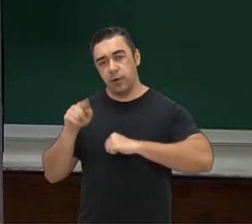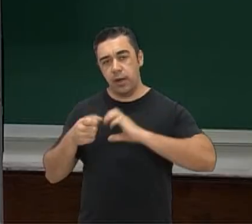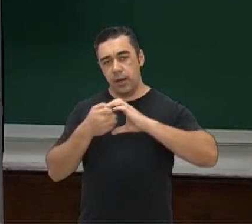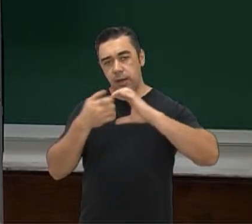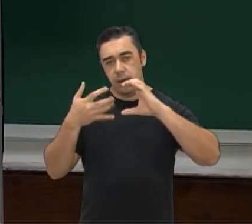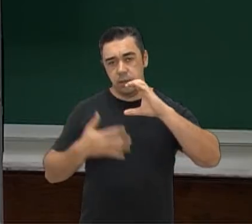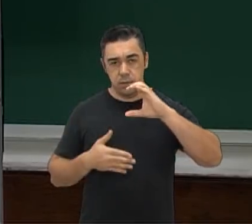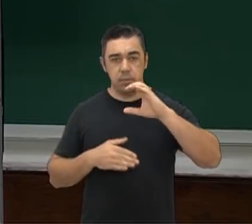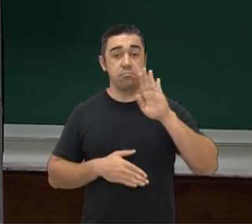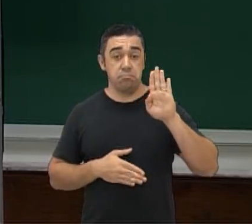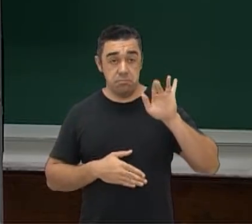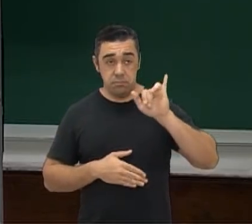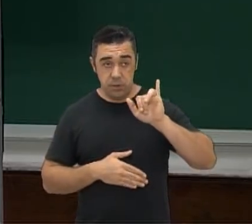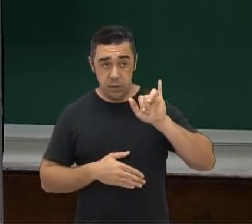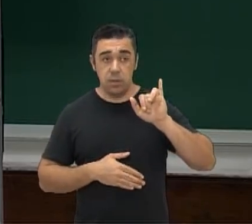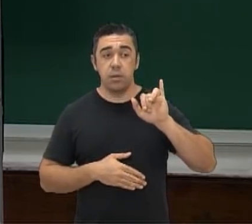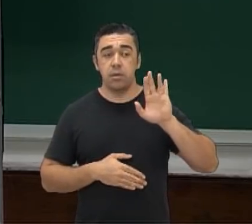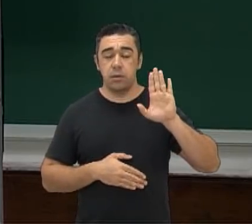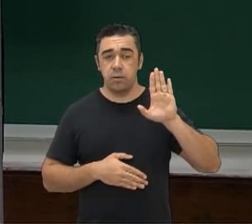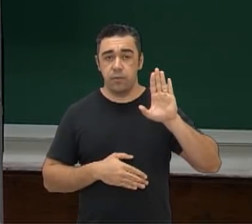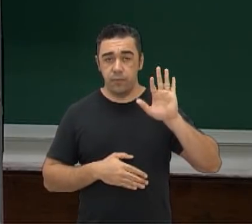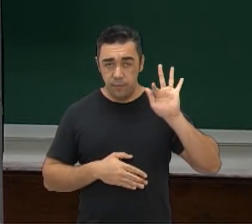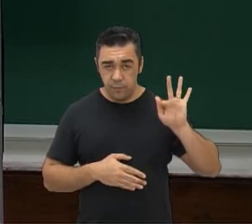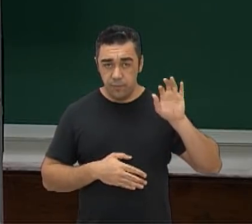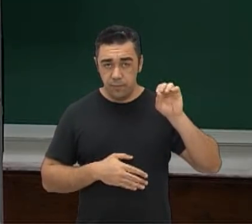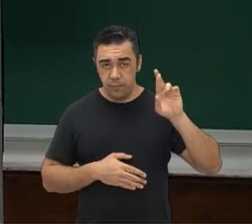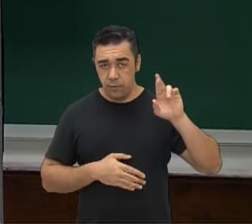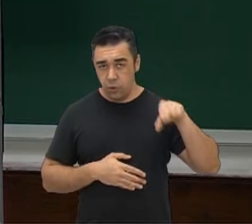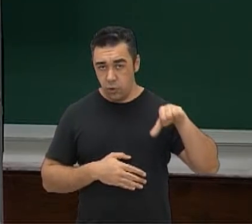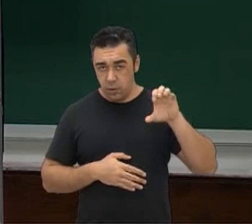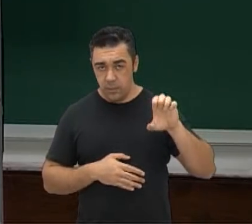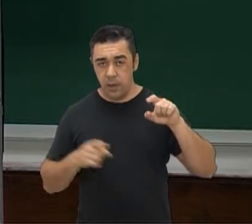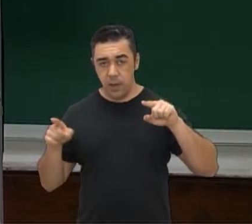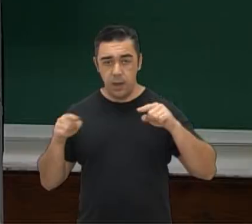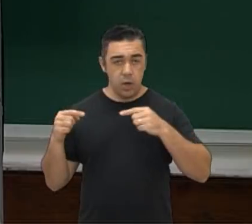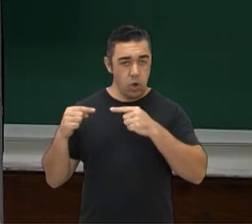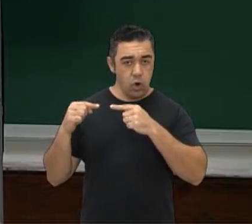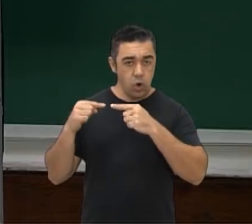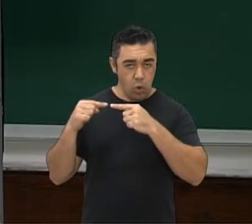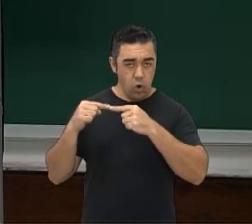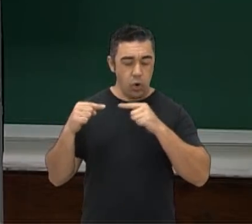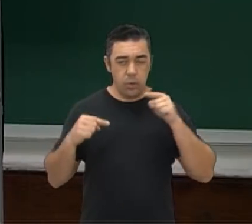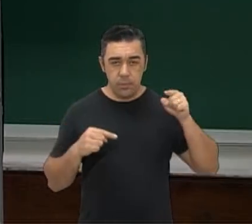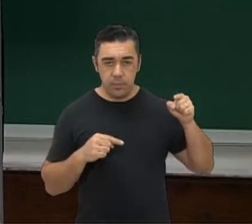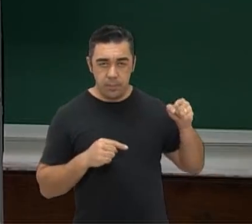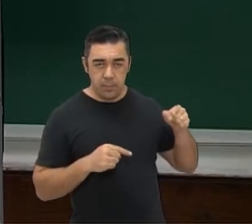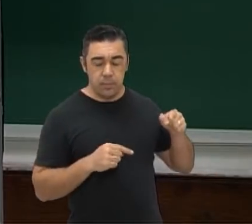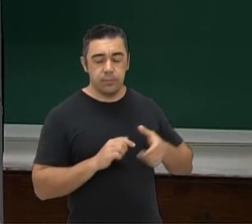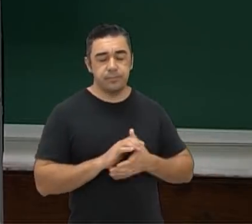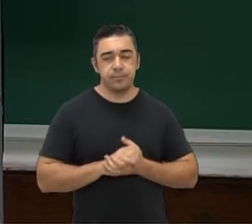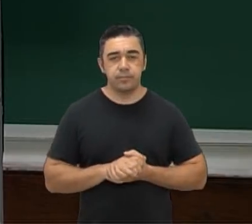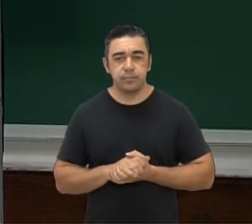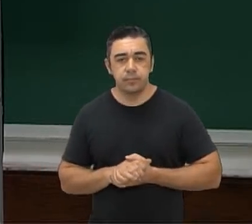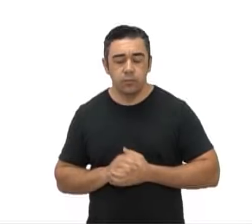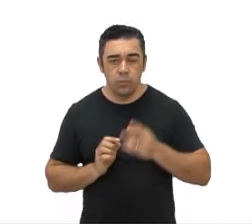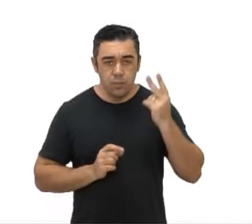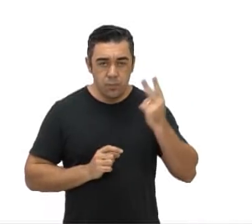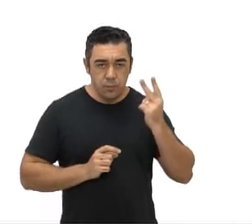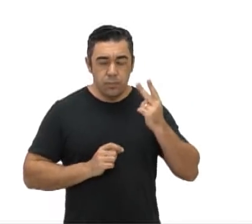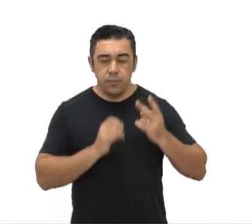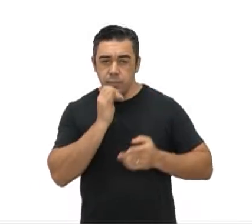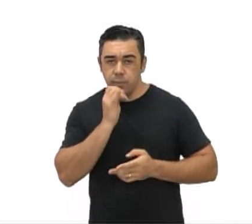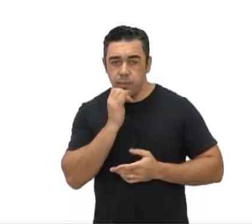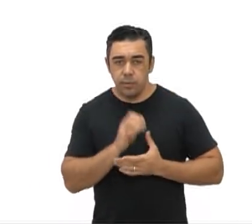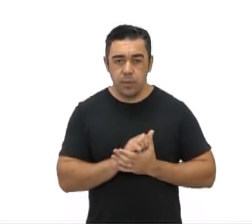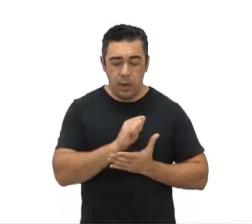caracterizando o substantivo. Então, o substantivo no gênero masculino, o adjetivo faz a concordância. Observem no segundo exemplo.